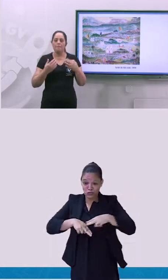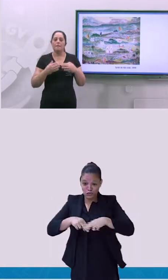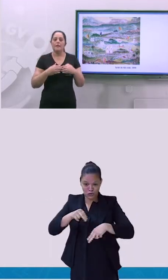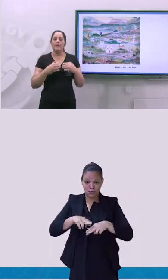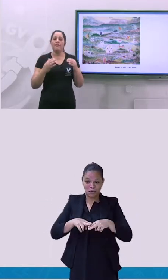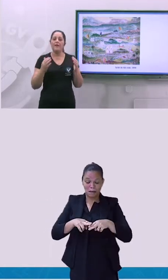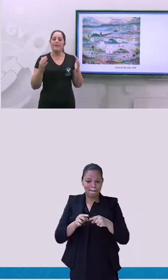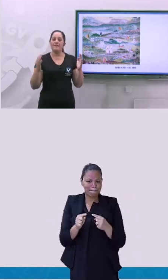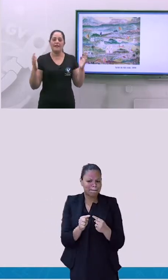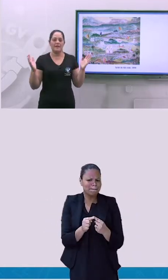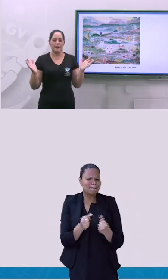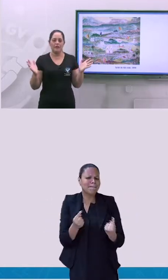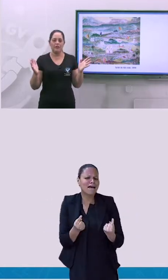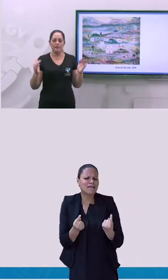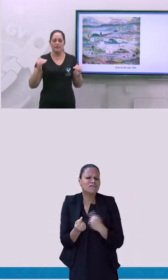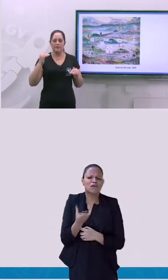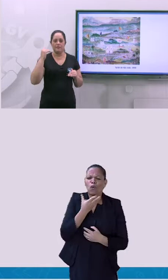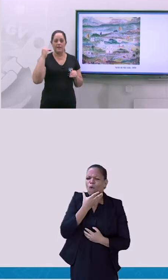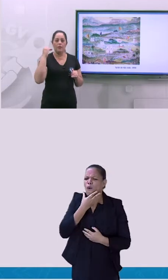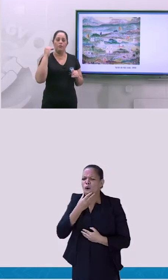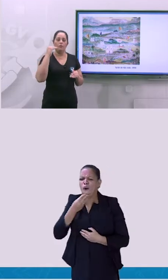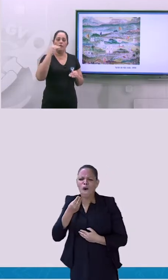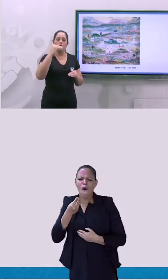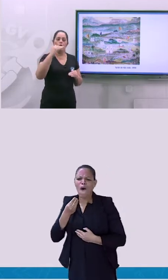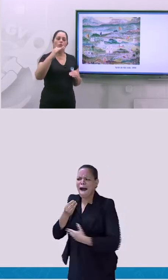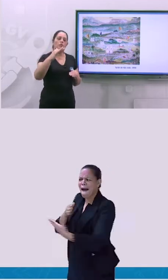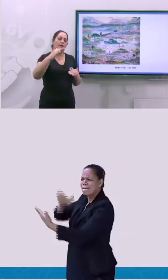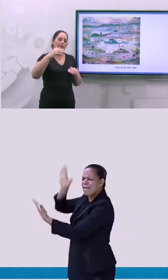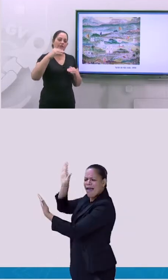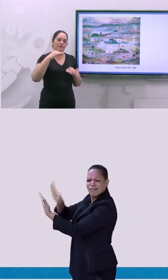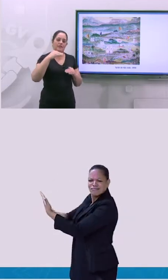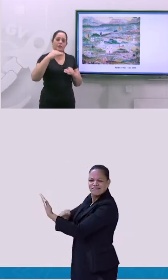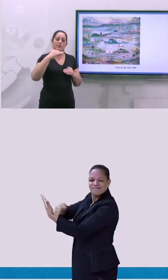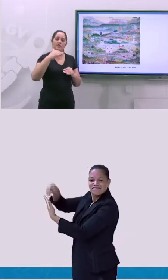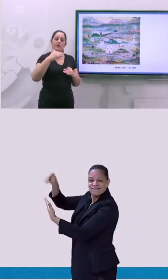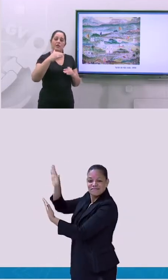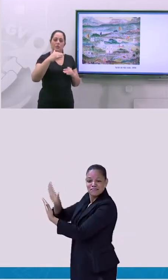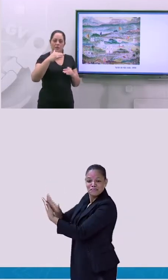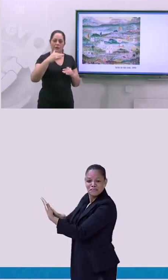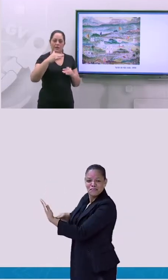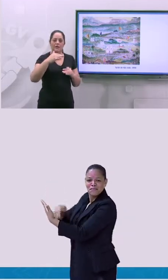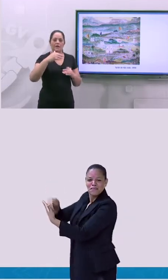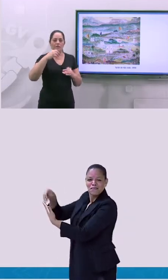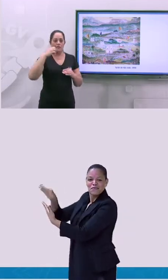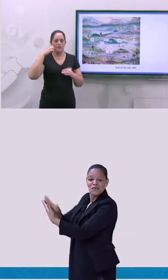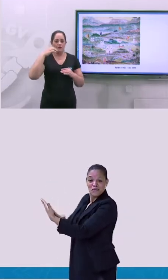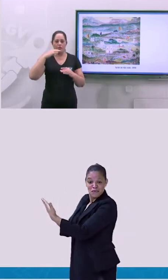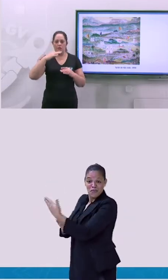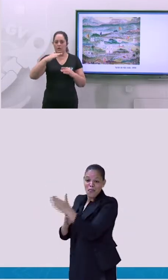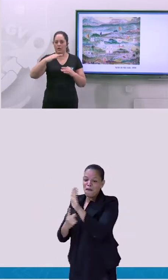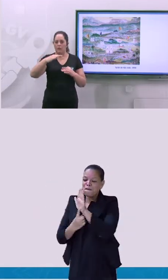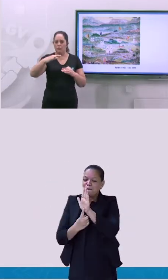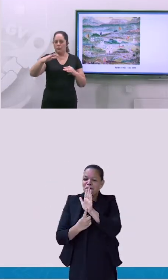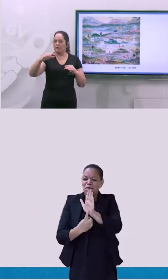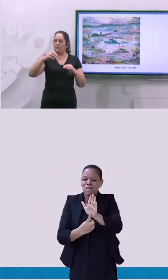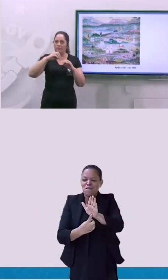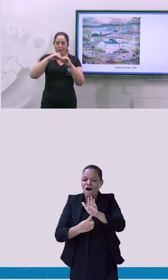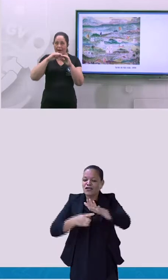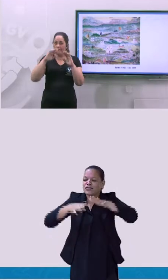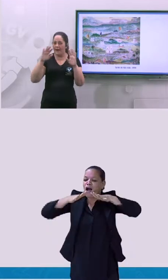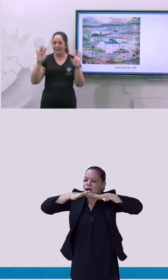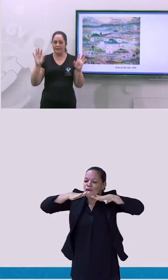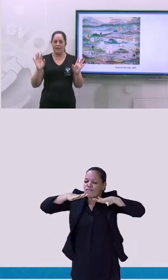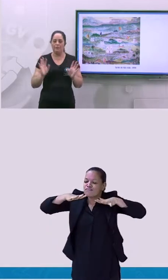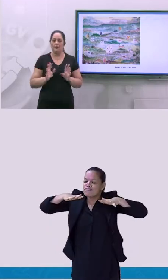cabeça e fez essa imagem linda. Você vê que ao longo da imagem assim tem um infinito, né? Você vê o infinito, como se